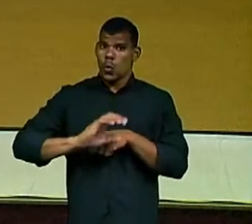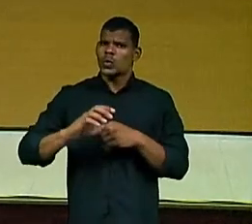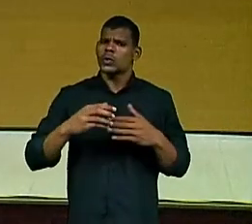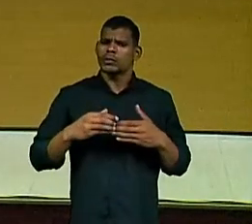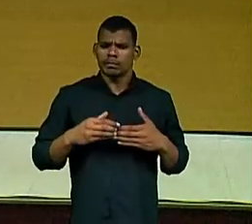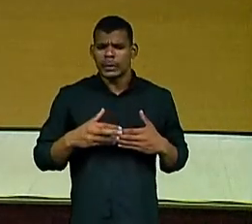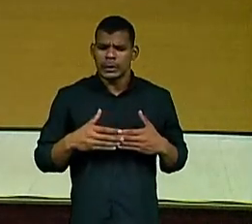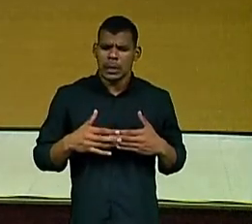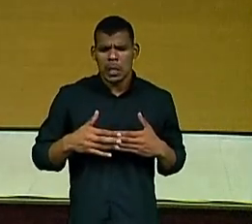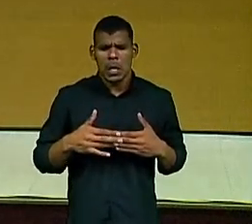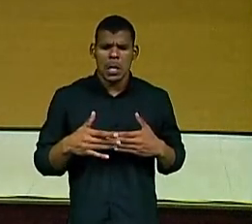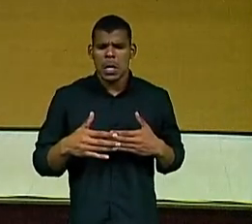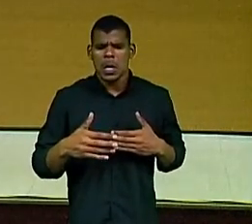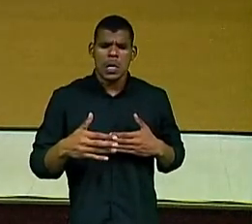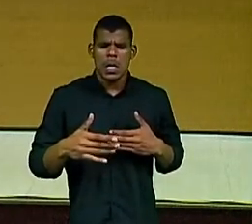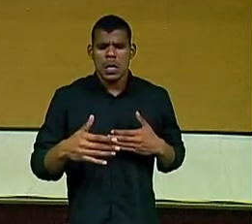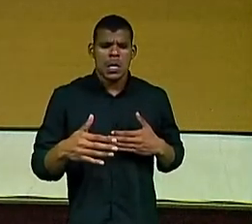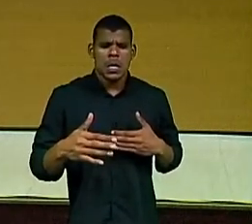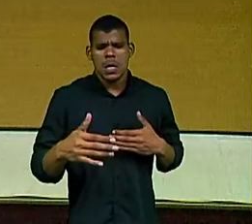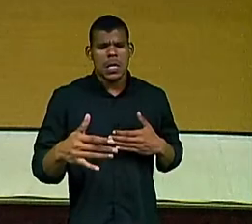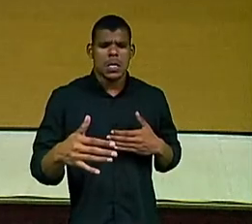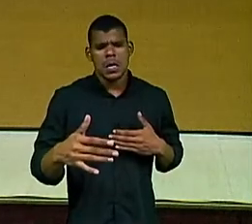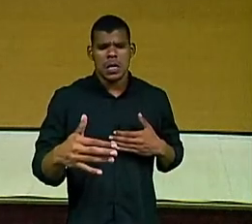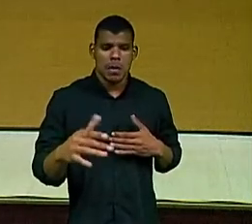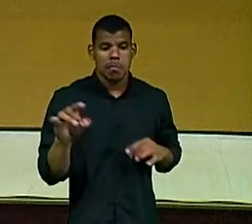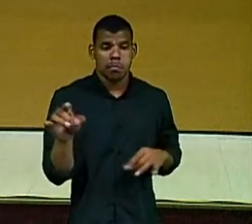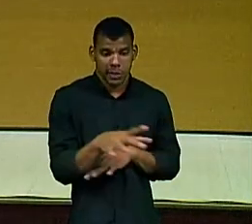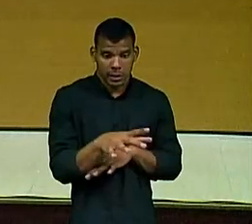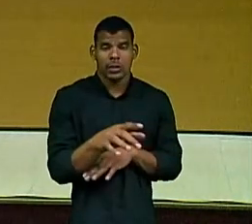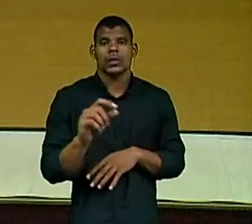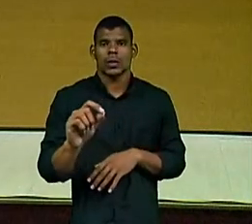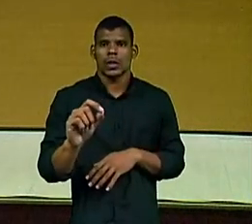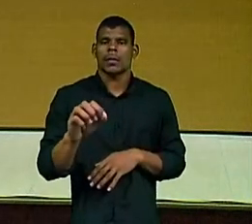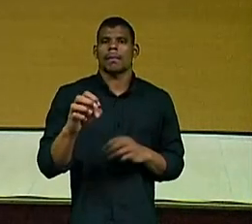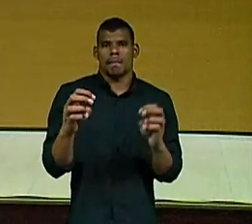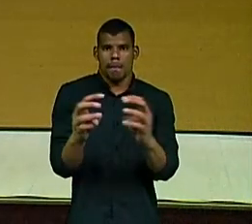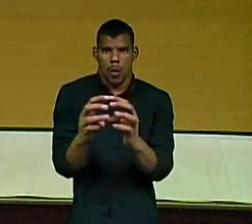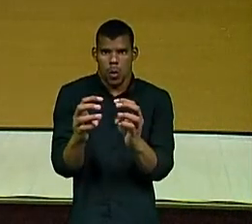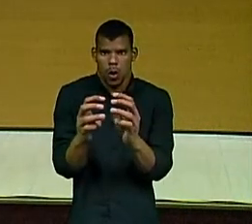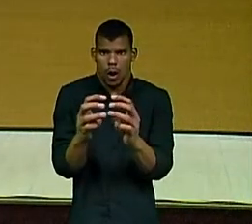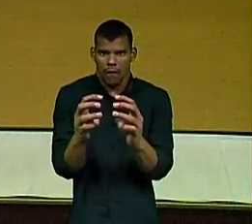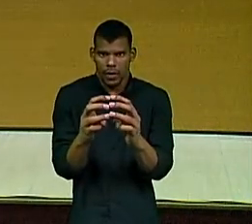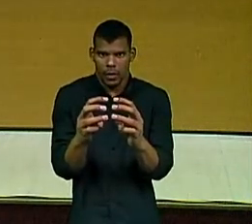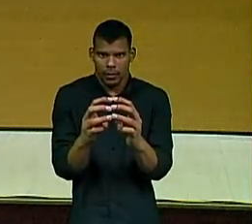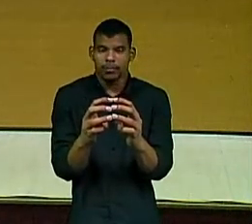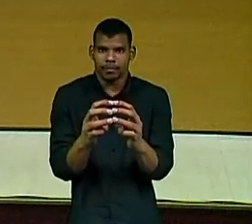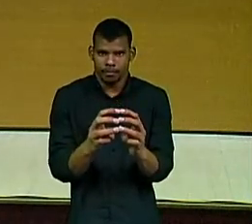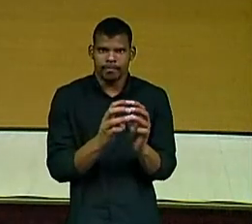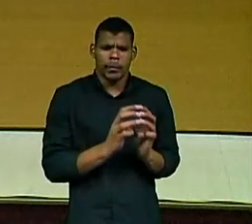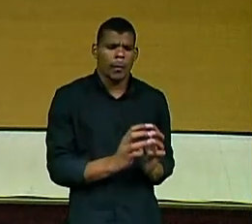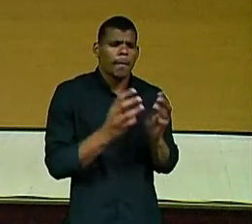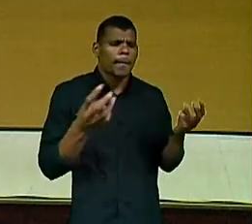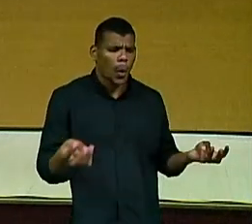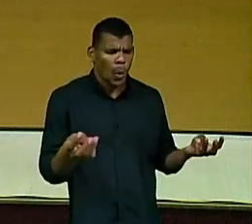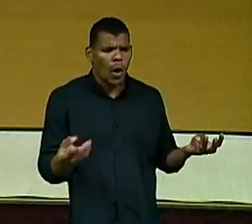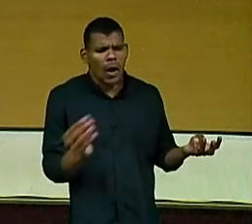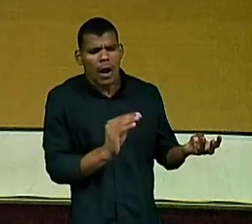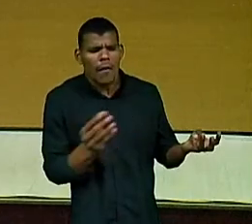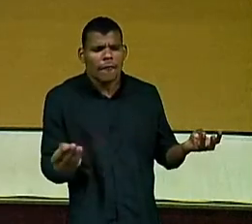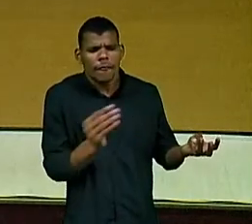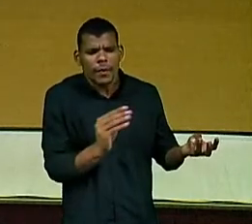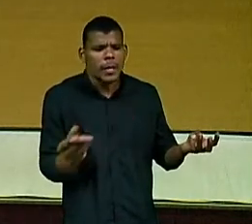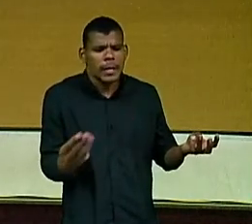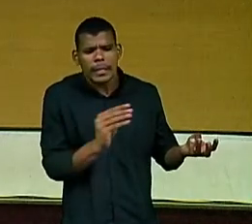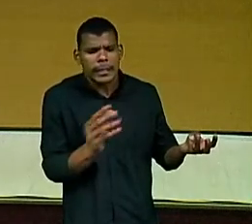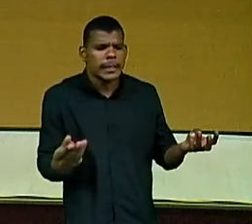capítulo da monografia chamado referencial teórico é justamente onde tu vai mostrar que tu leu que tu estudou que tu